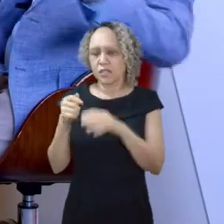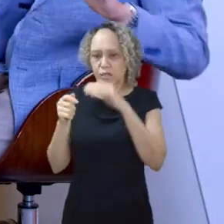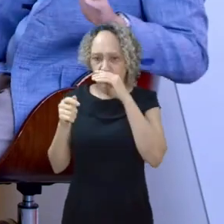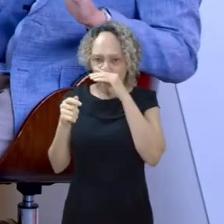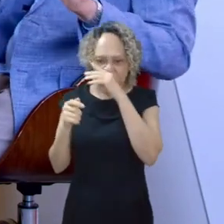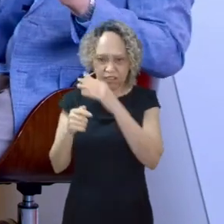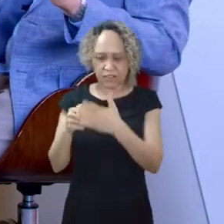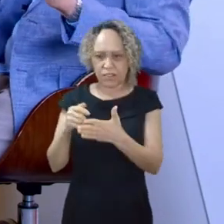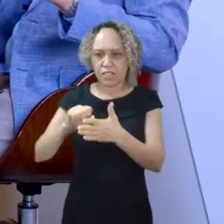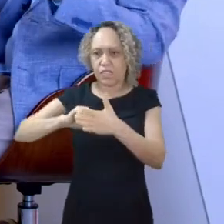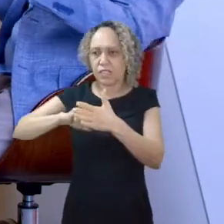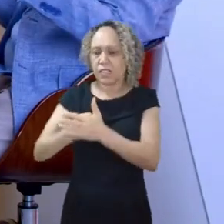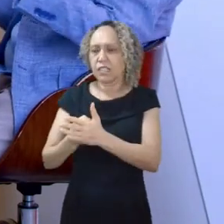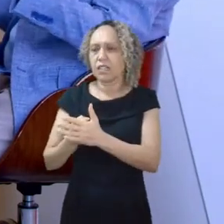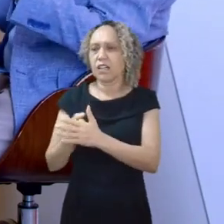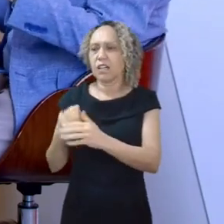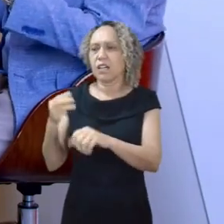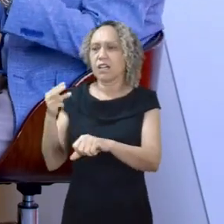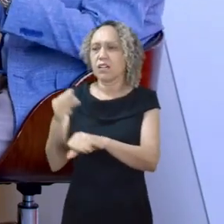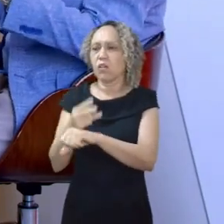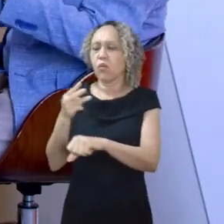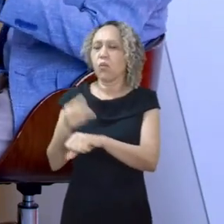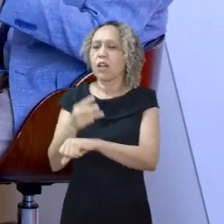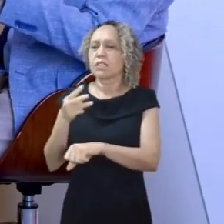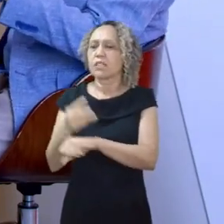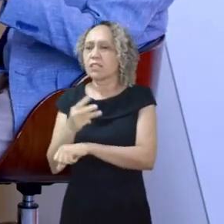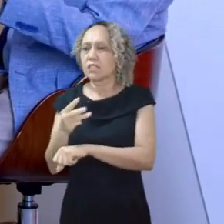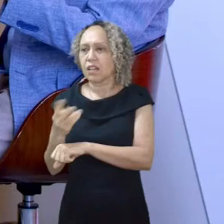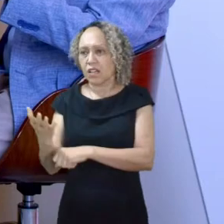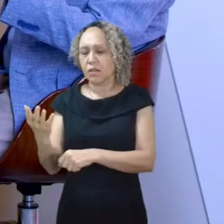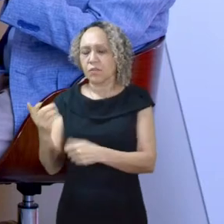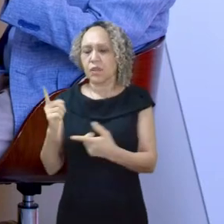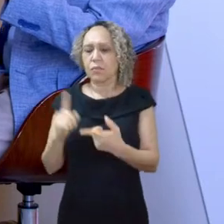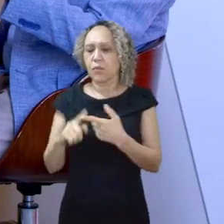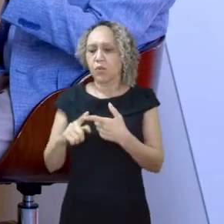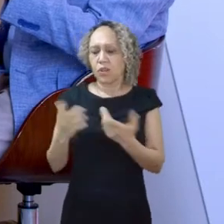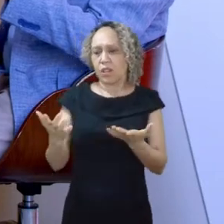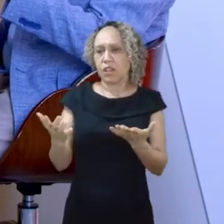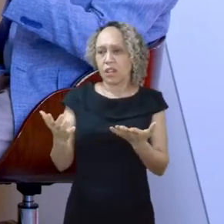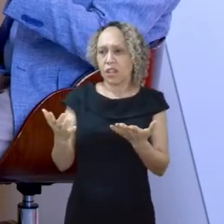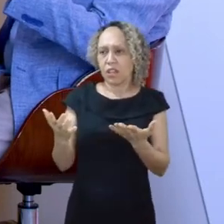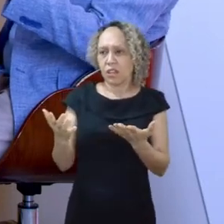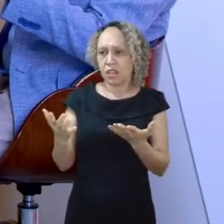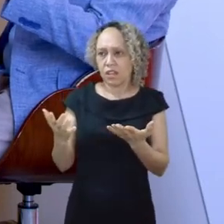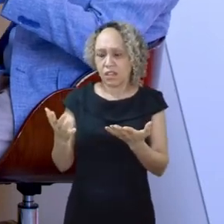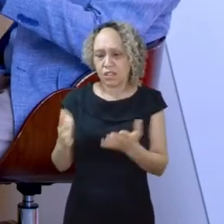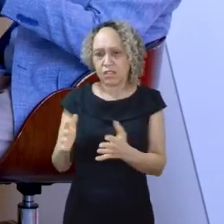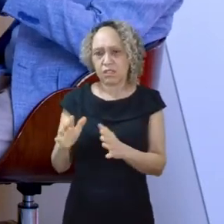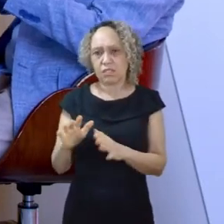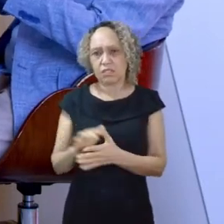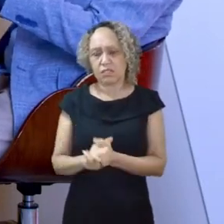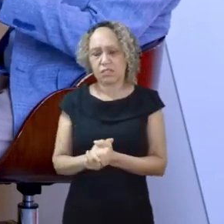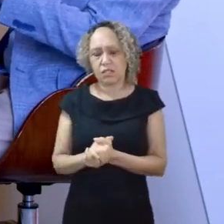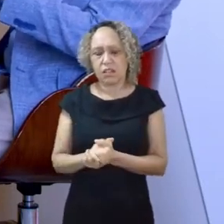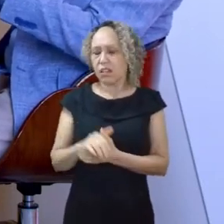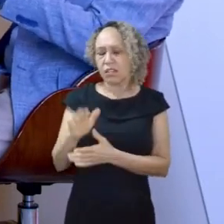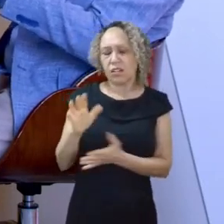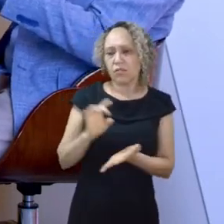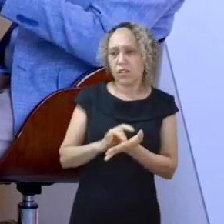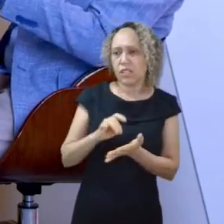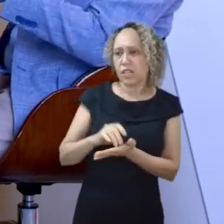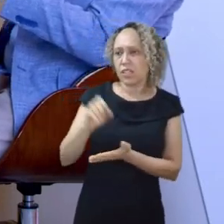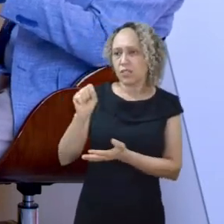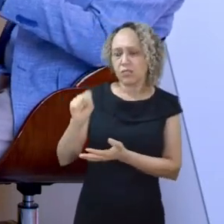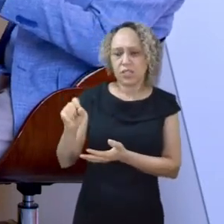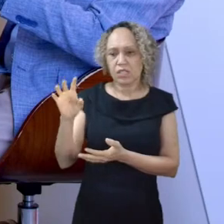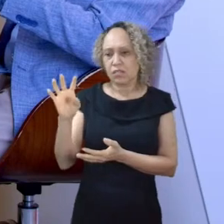todo mundo ficava sem poder acessar o WhatsApp. Na verdade, não era nem o STF. Era o juiz do interior da primeira instância. Exatamente. Até